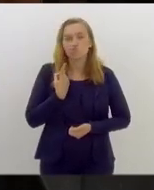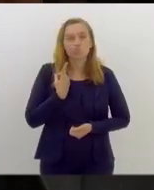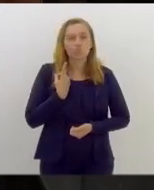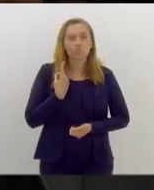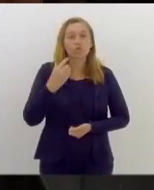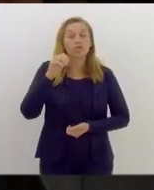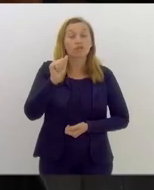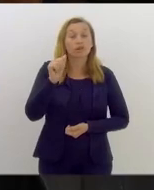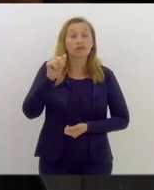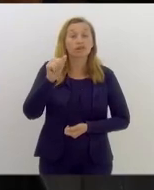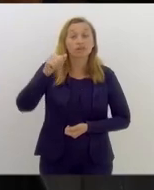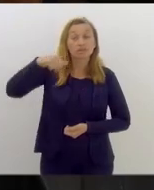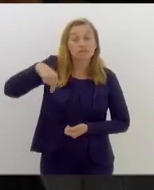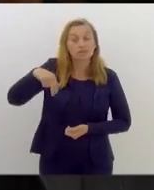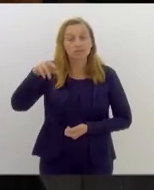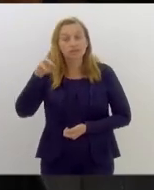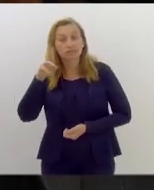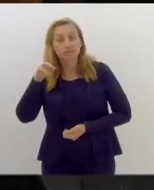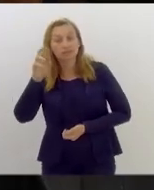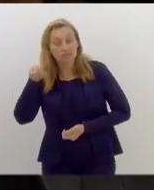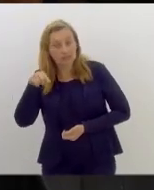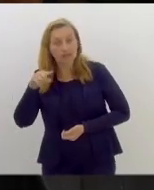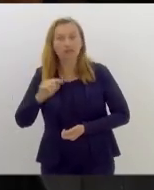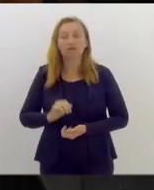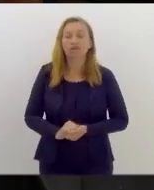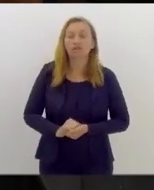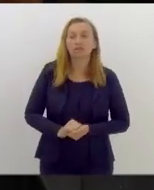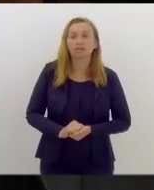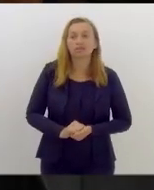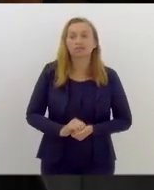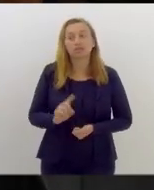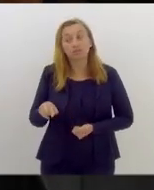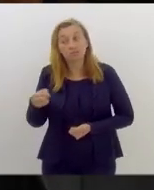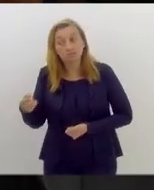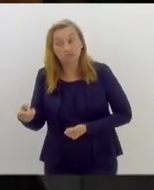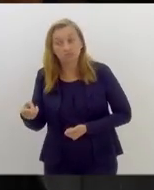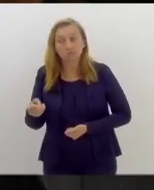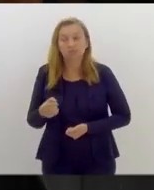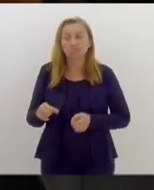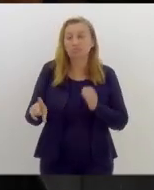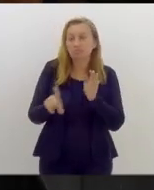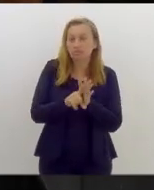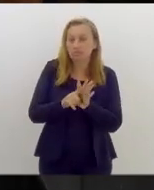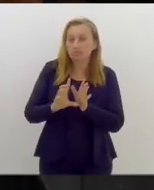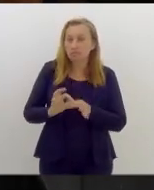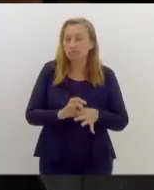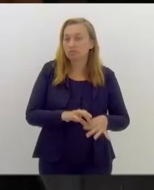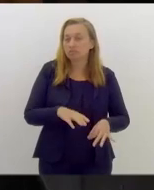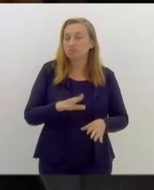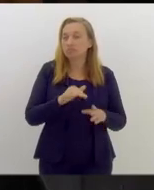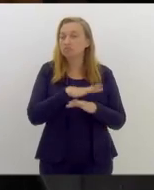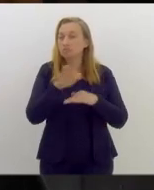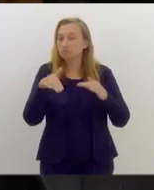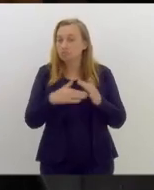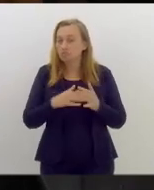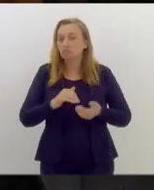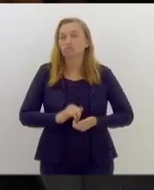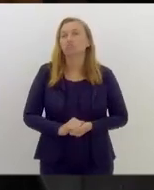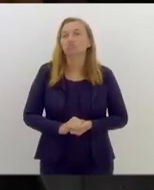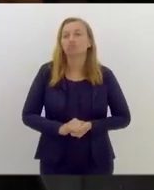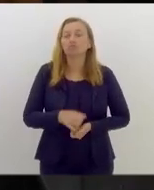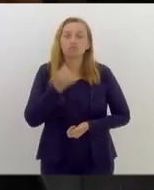ministro André, e o restante que diz respeito às leis complementares como um todo,